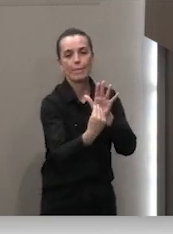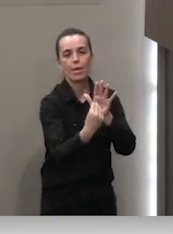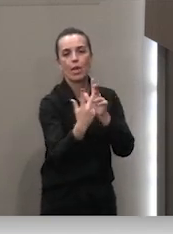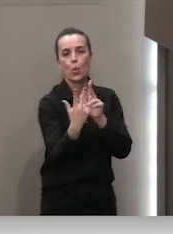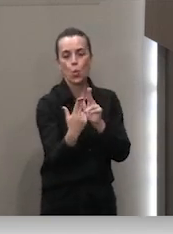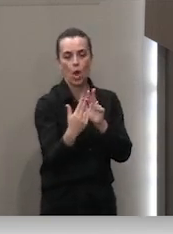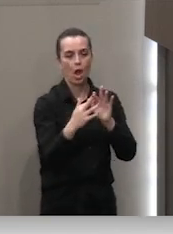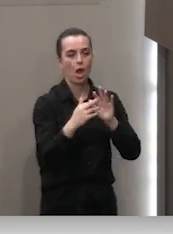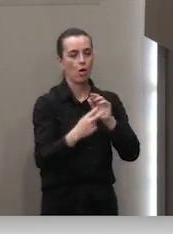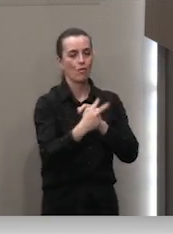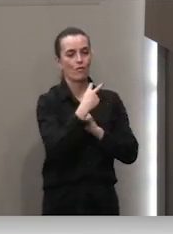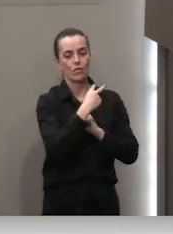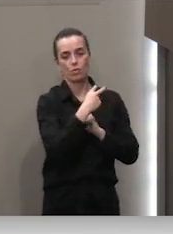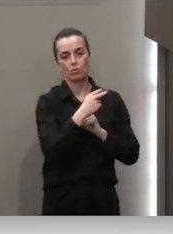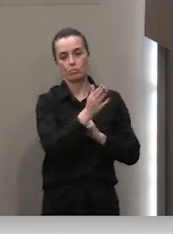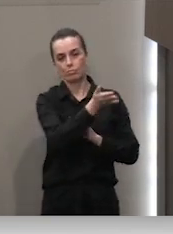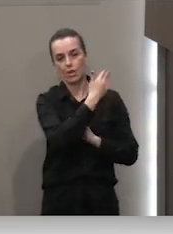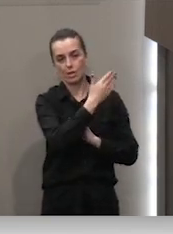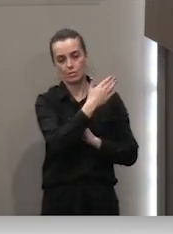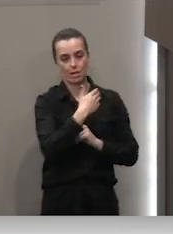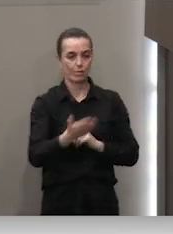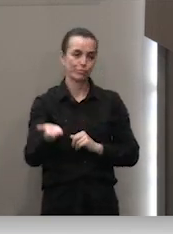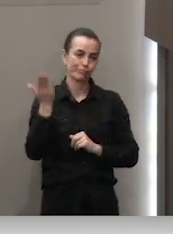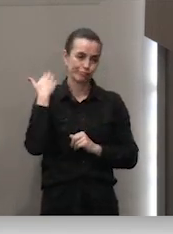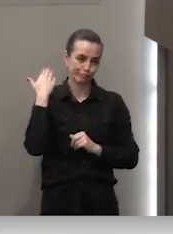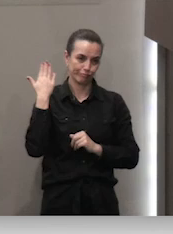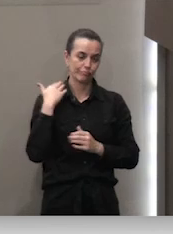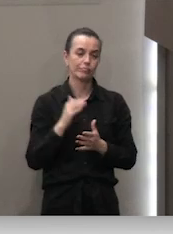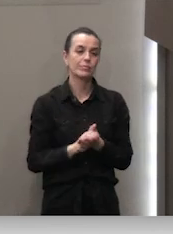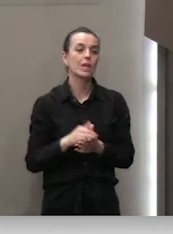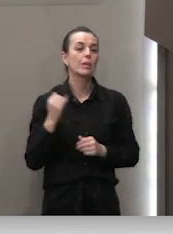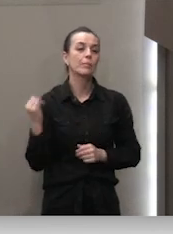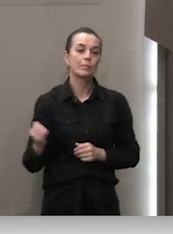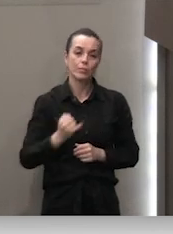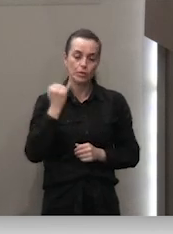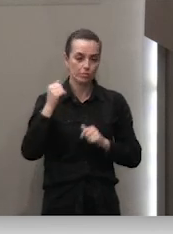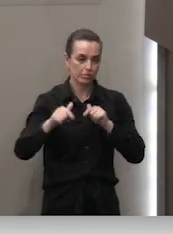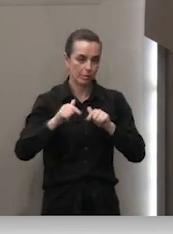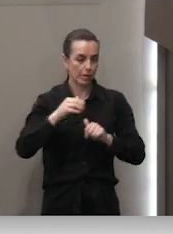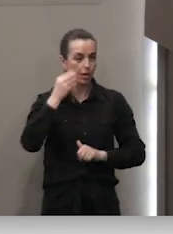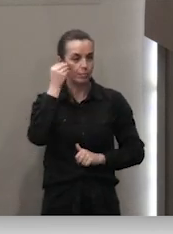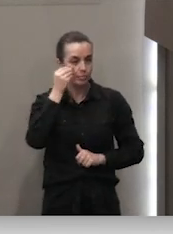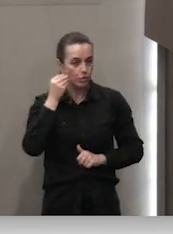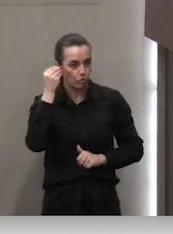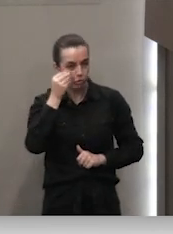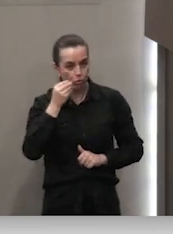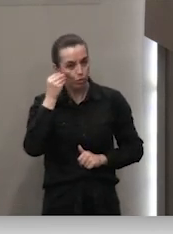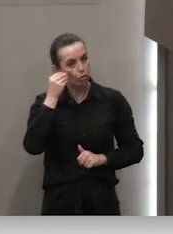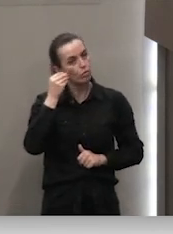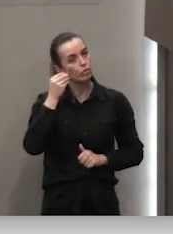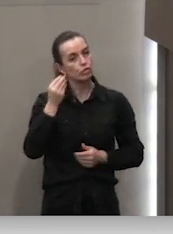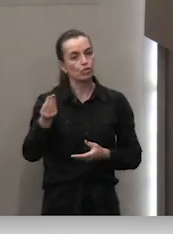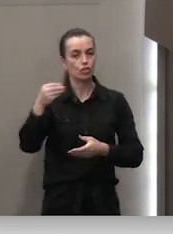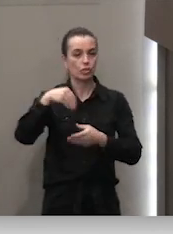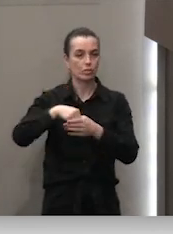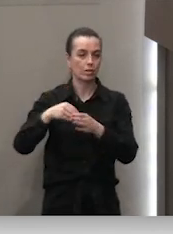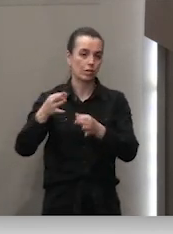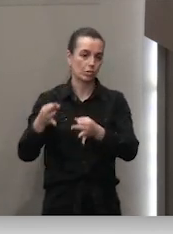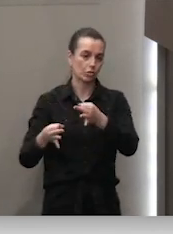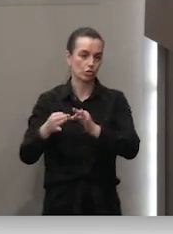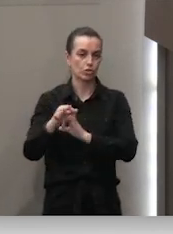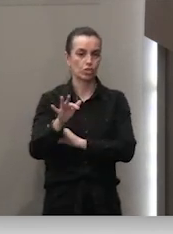passado. Então, é imprescindível o trabalho da psicologia forense, nesse caso, que vai lá e